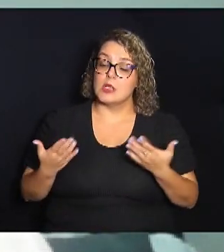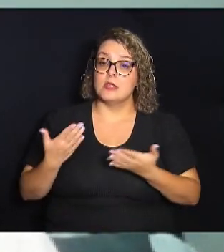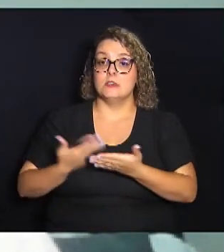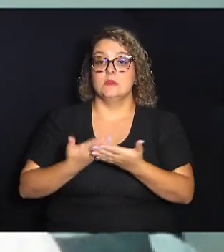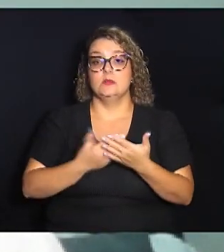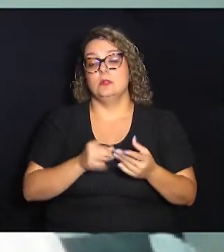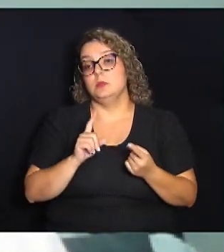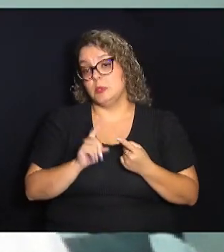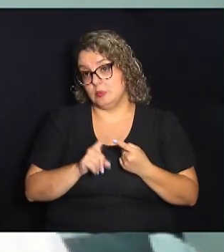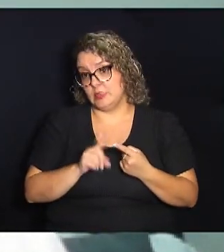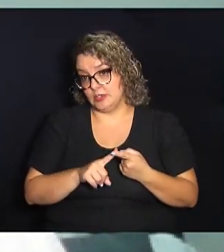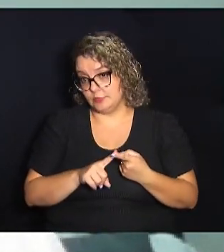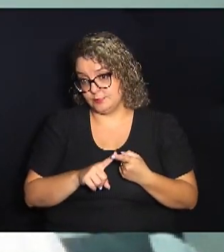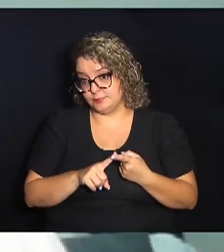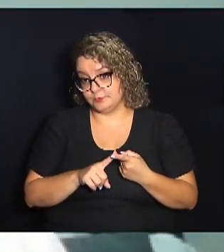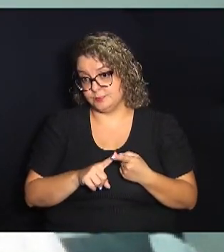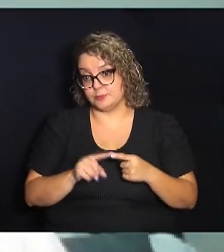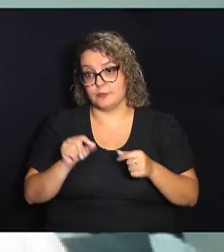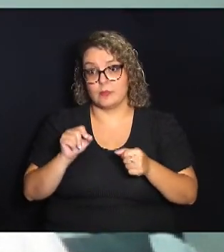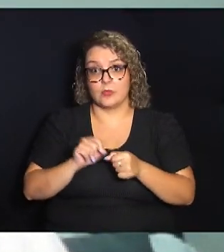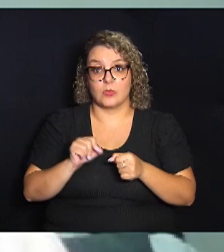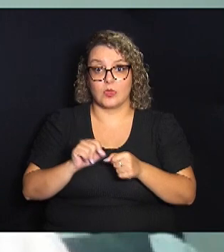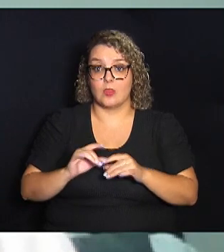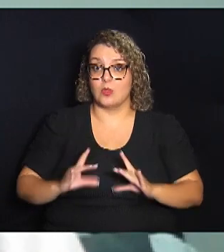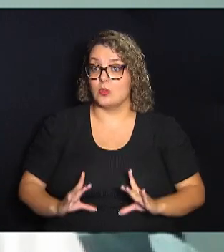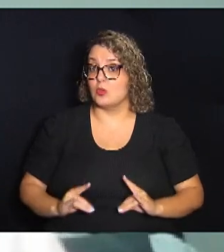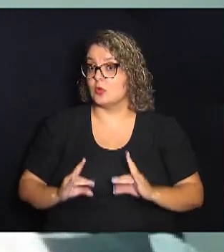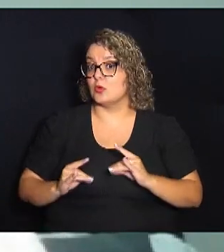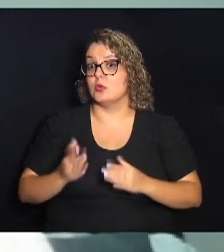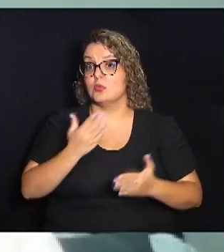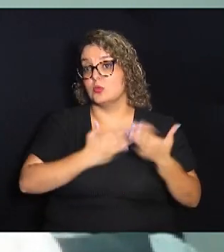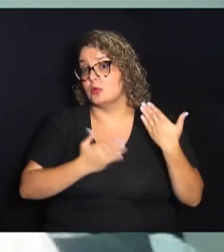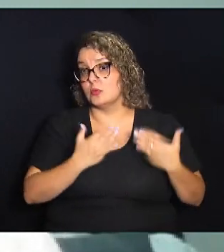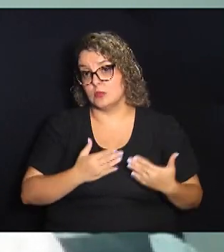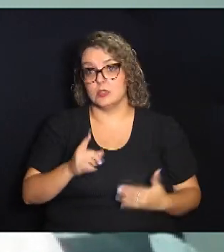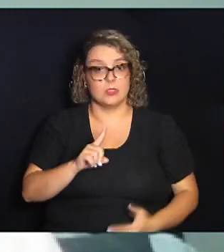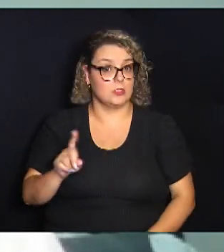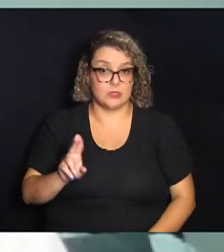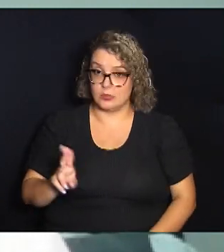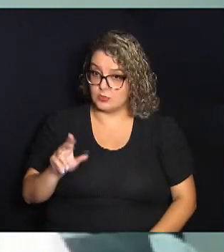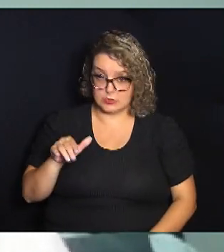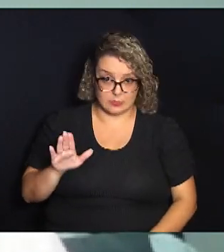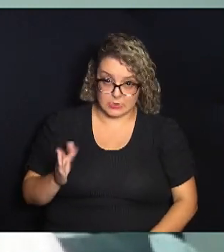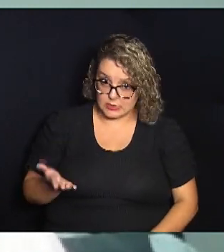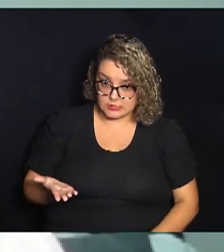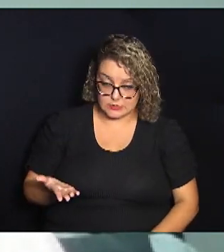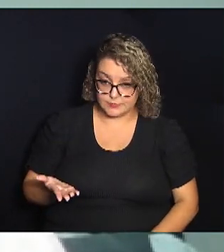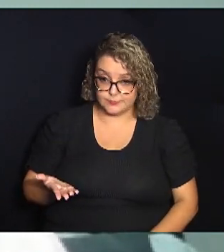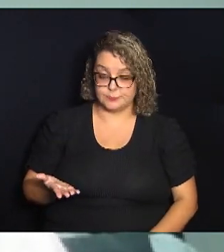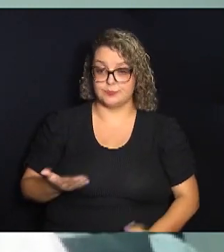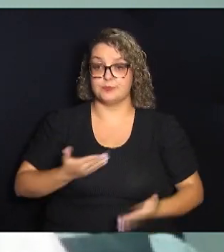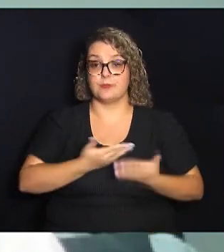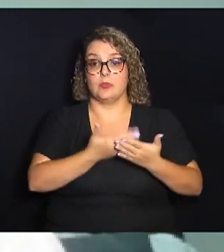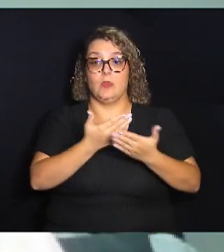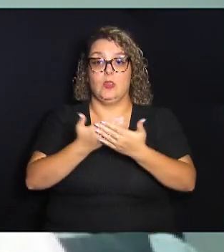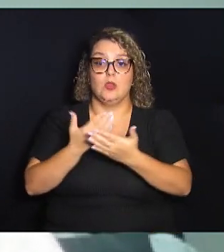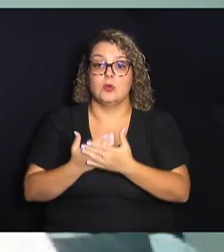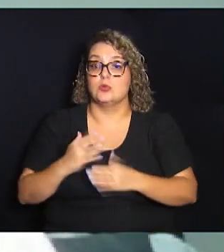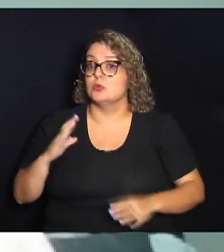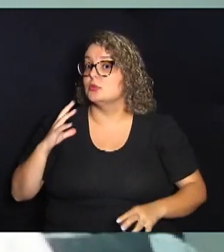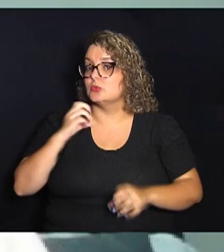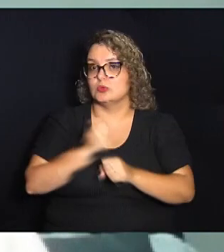primeiro, ele foi feito com hormônios que se usavam na época que a gente nem usa mais. Esses estudos foram